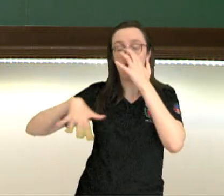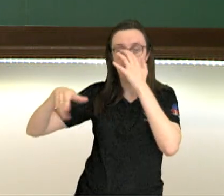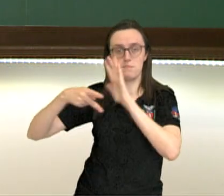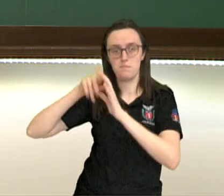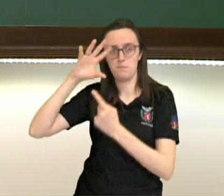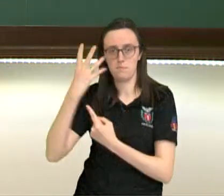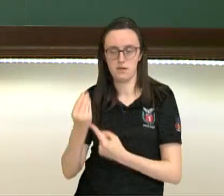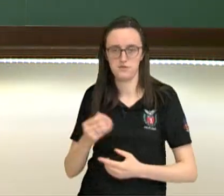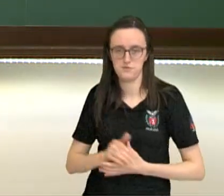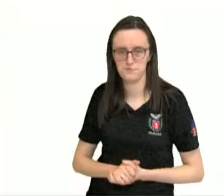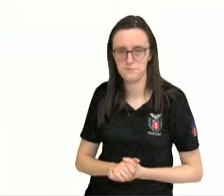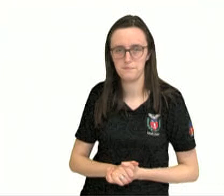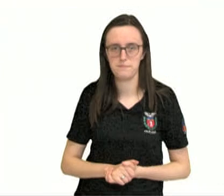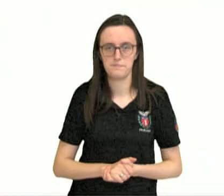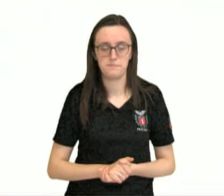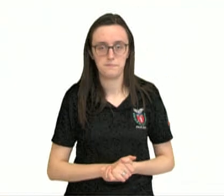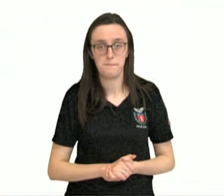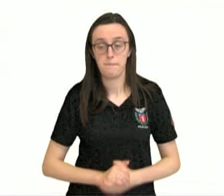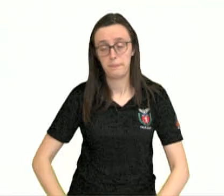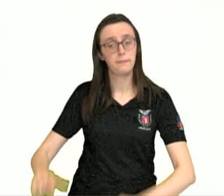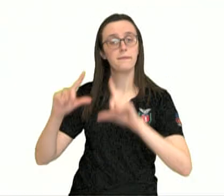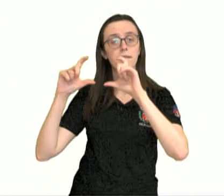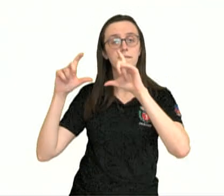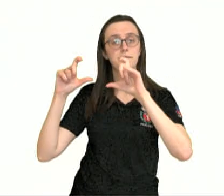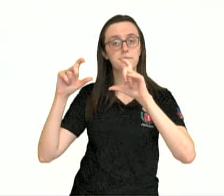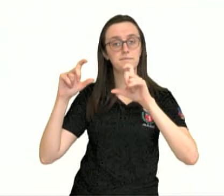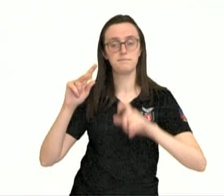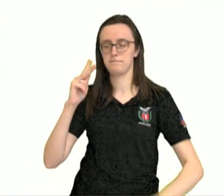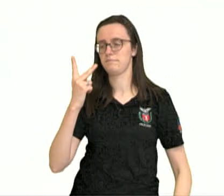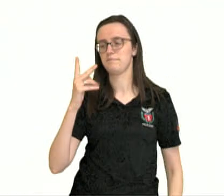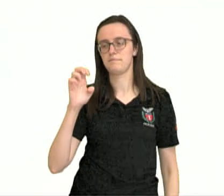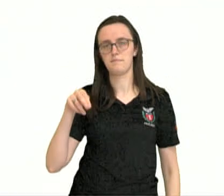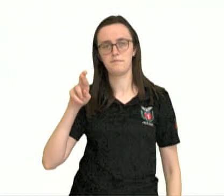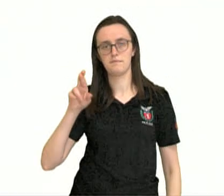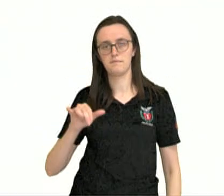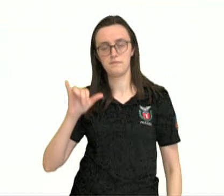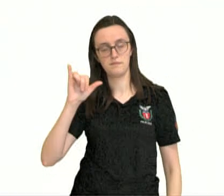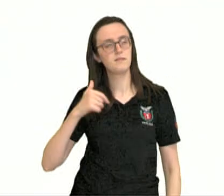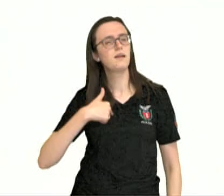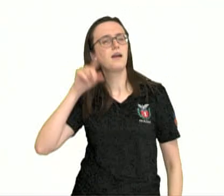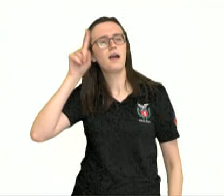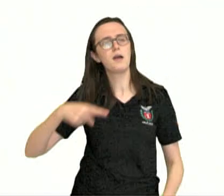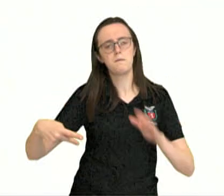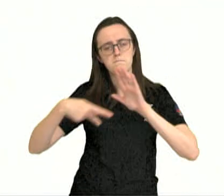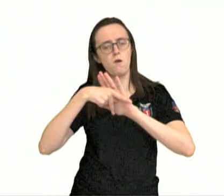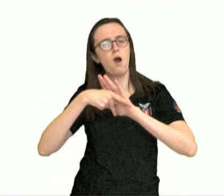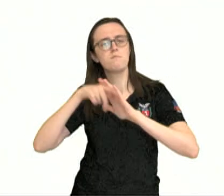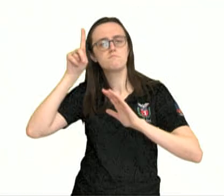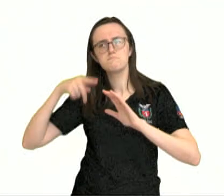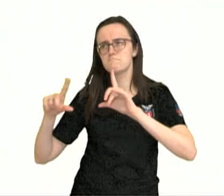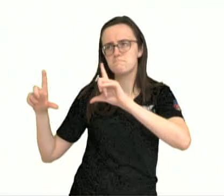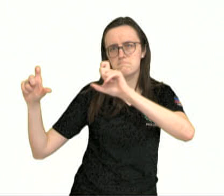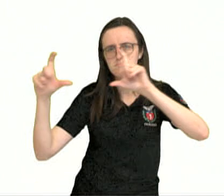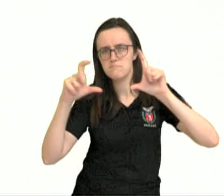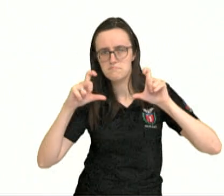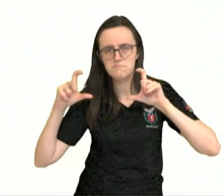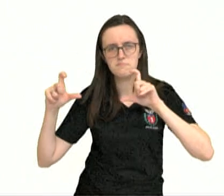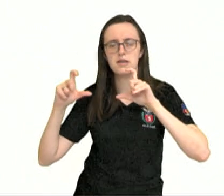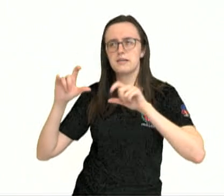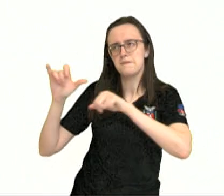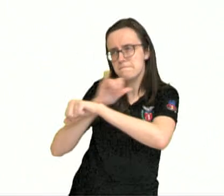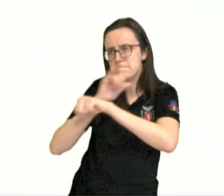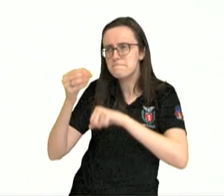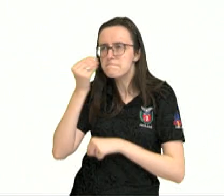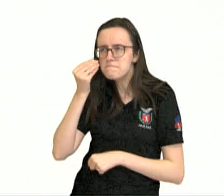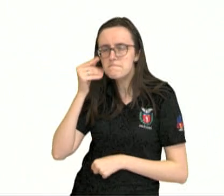repertório artístico o fotógrafo Eric Robinson em seu livro efeitos pictóricos em fotografia além